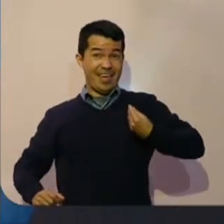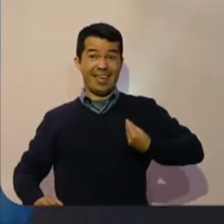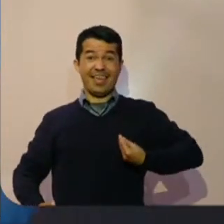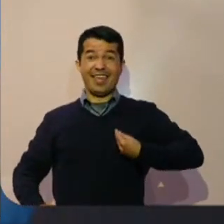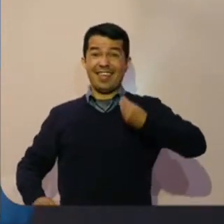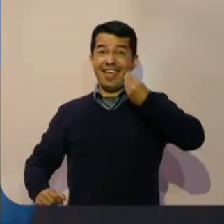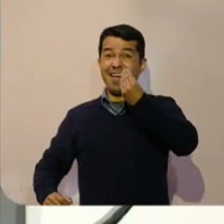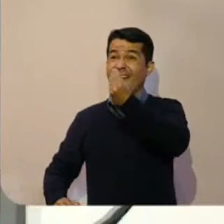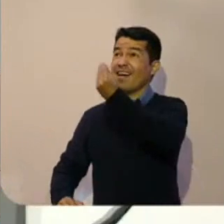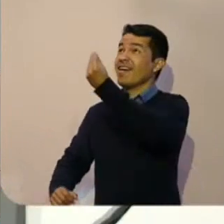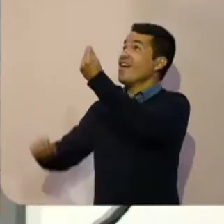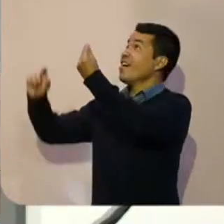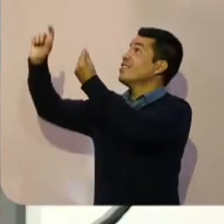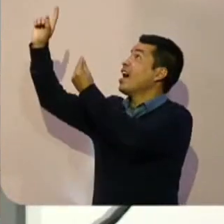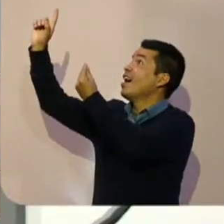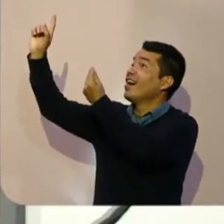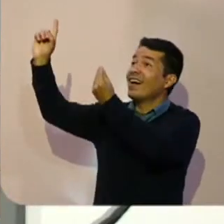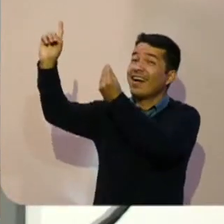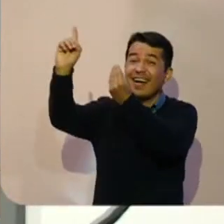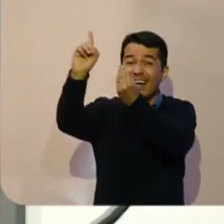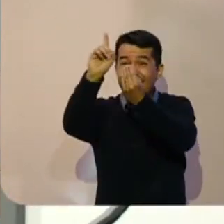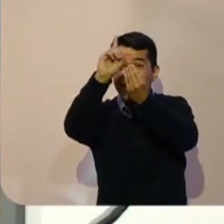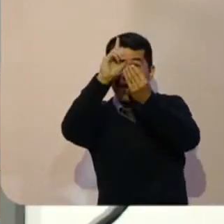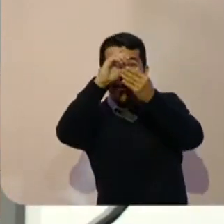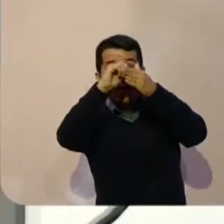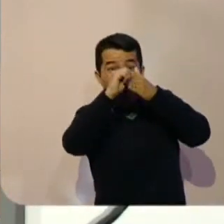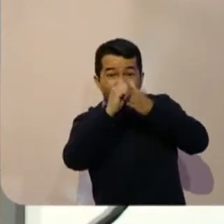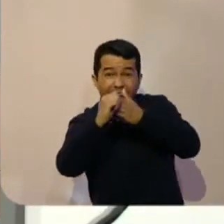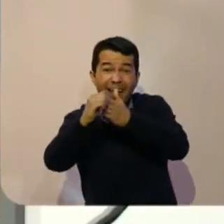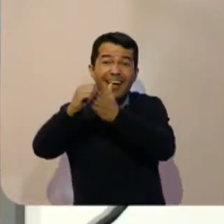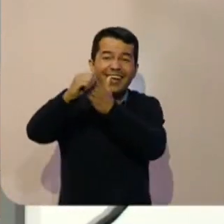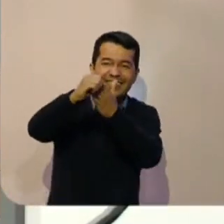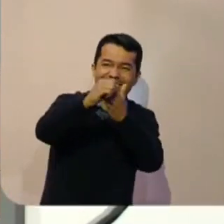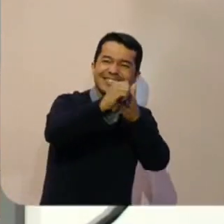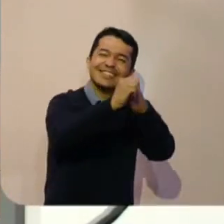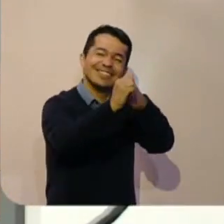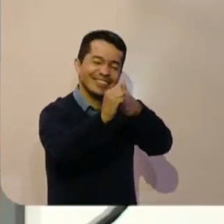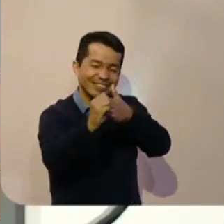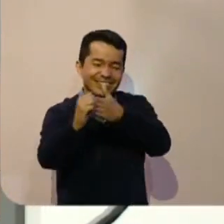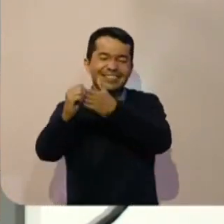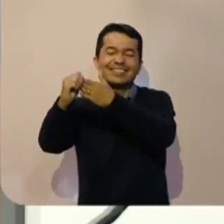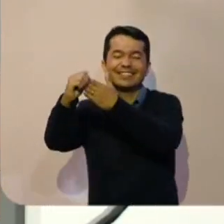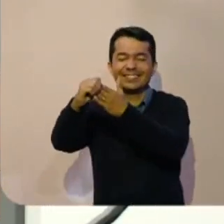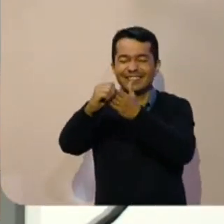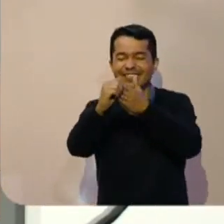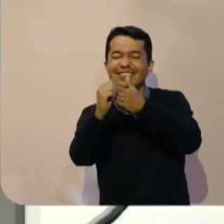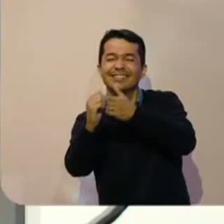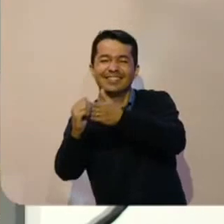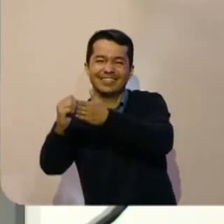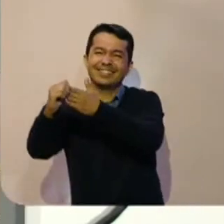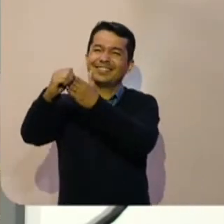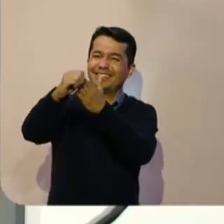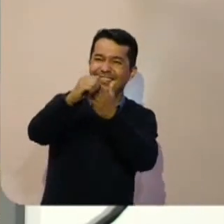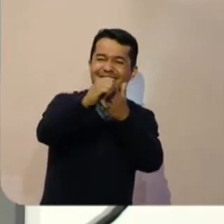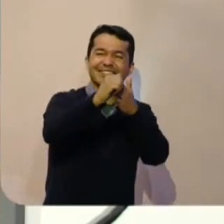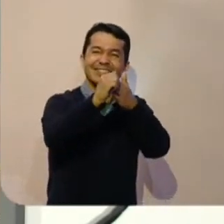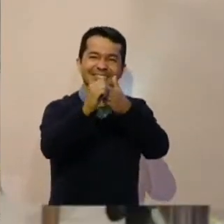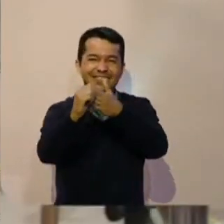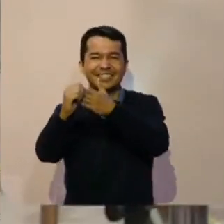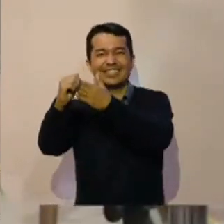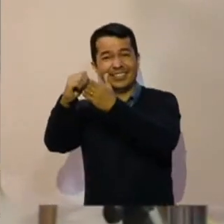Segura na mão de Deus, segura na mão